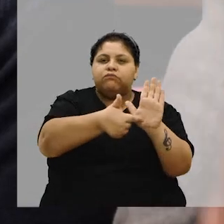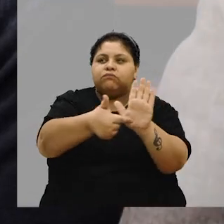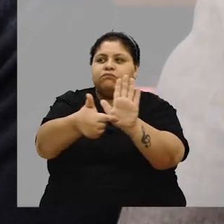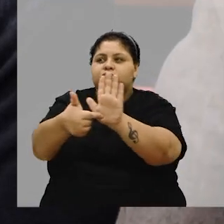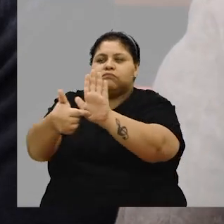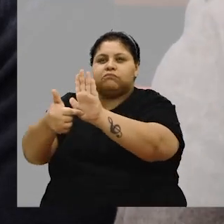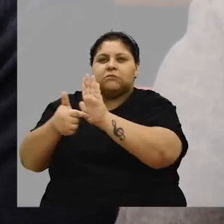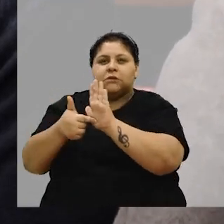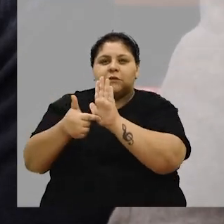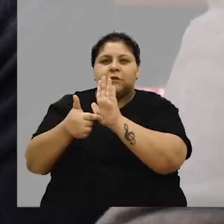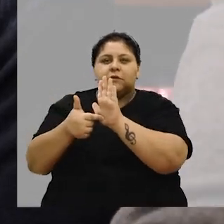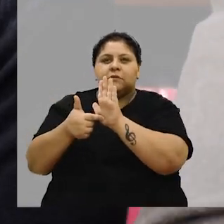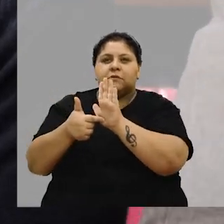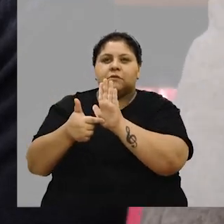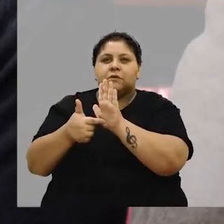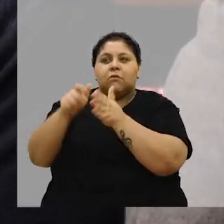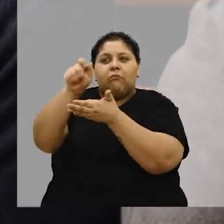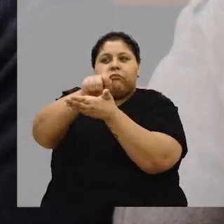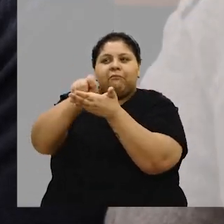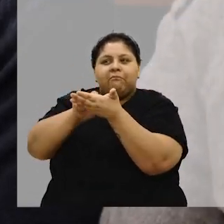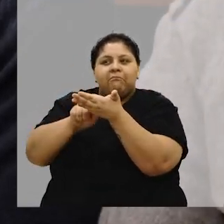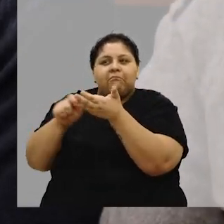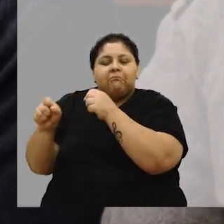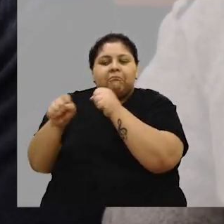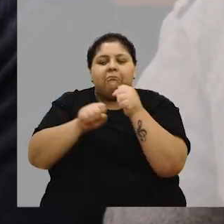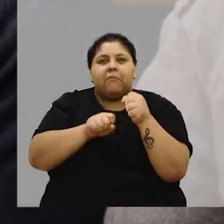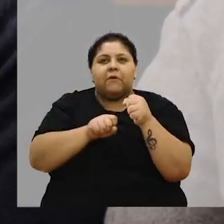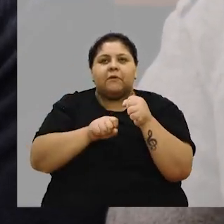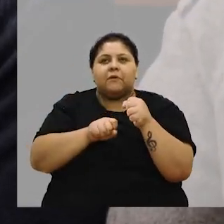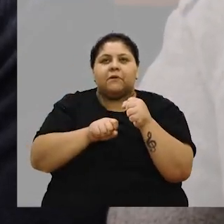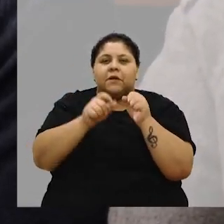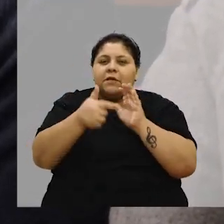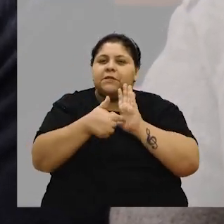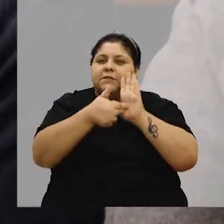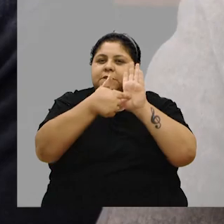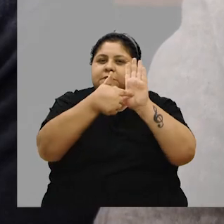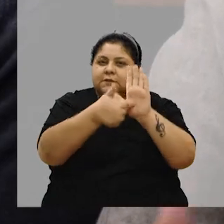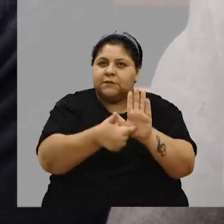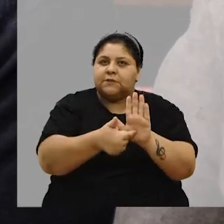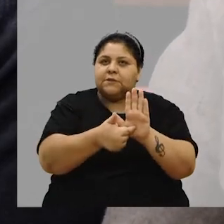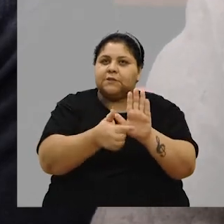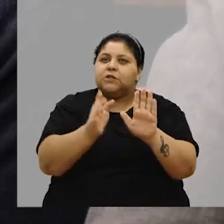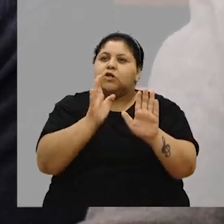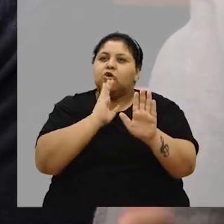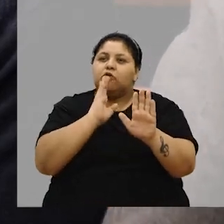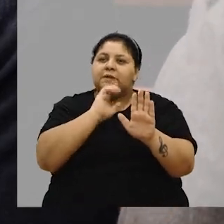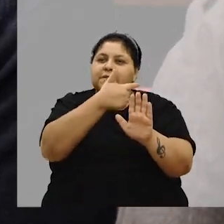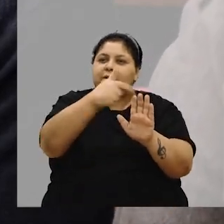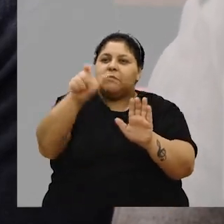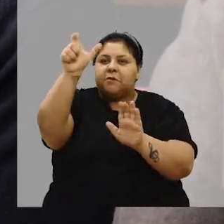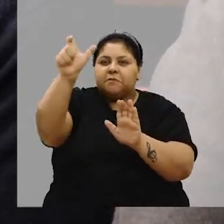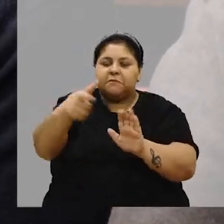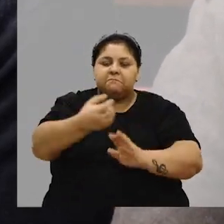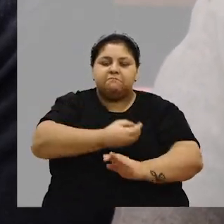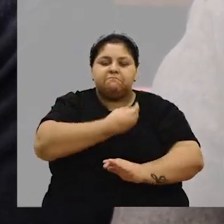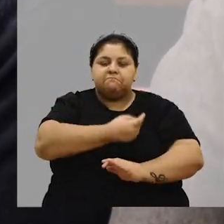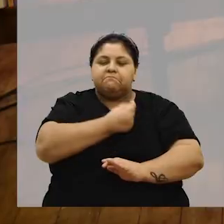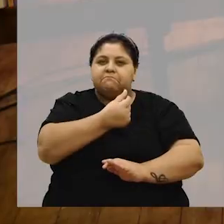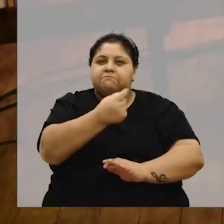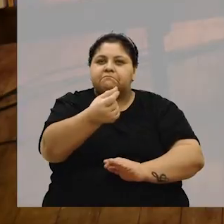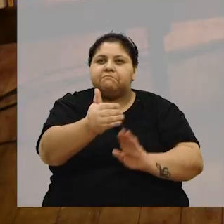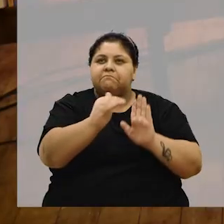isso, é uma vitrine para que os escritores possam se mostrar, se fazer conhecer.